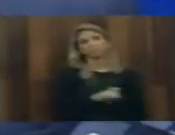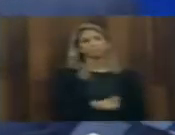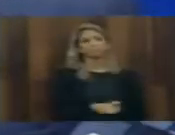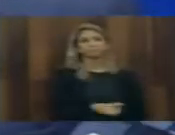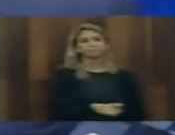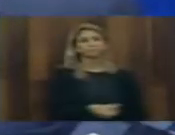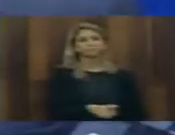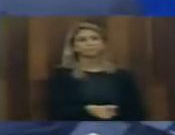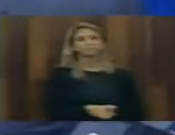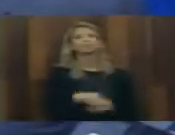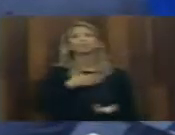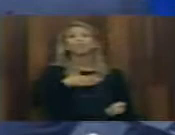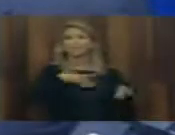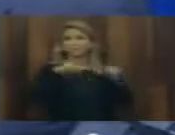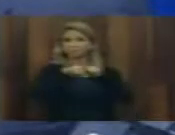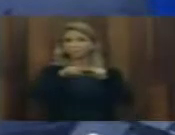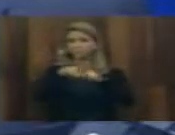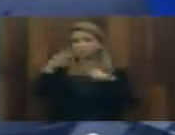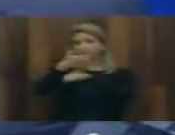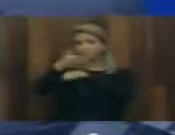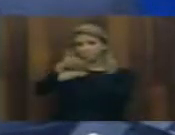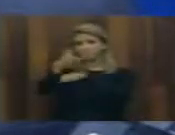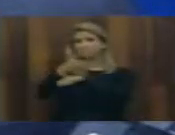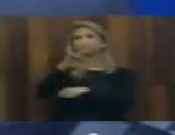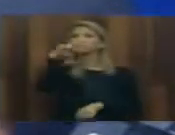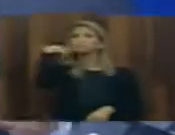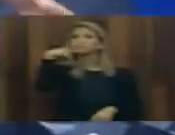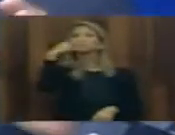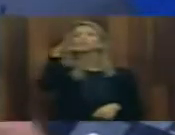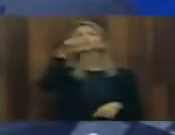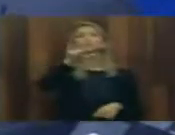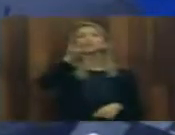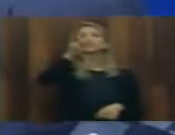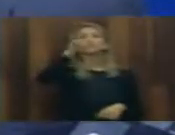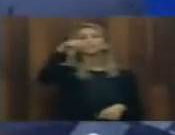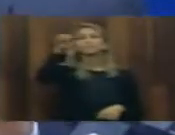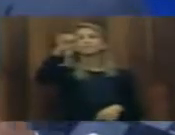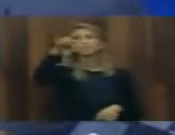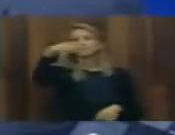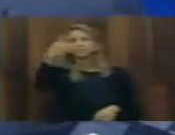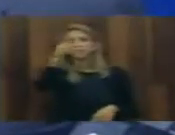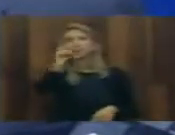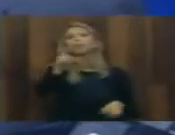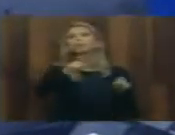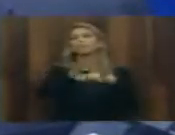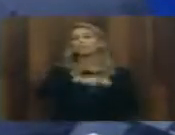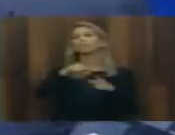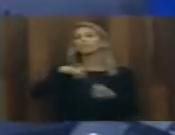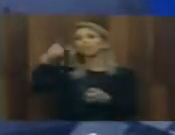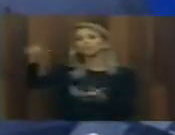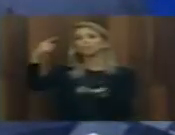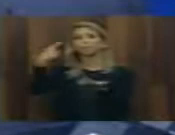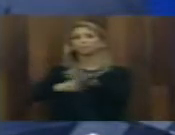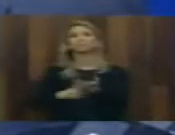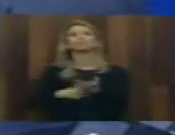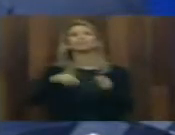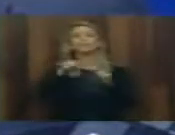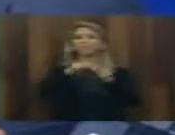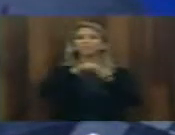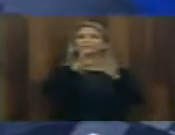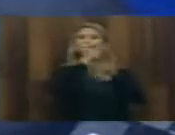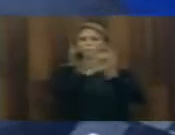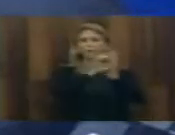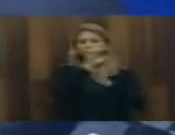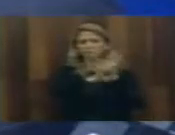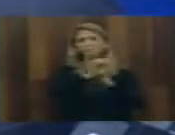no deputado federal Luizinho, da saúde, ele também disse que tem um compromisso com a senhora de colocar também na área da saúde emendas parlamentares.